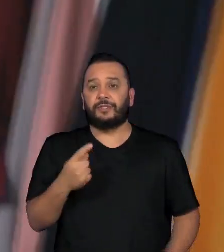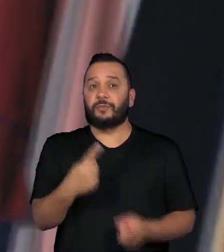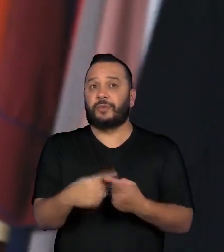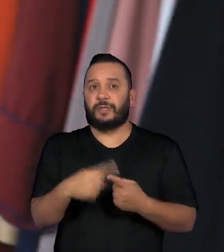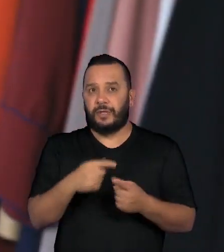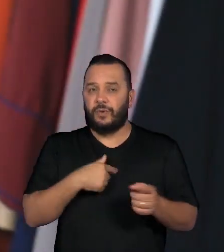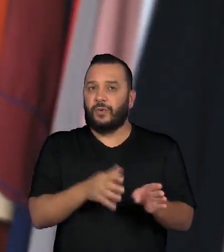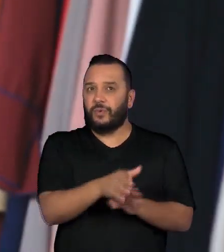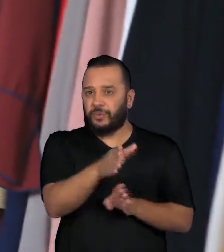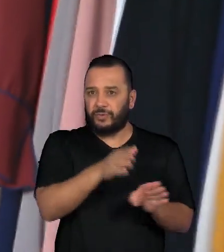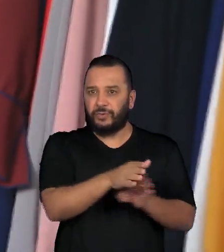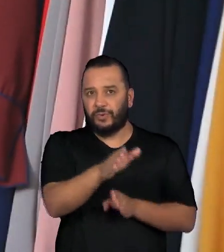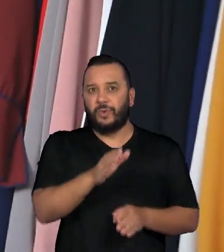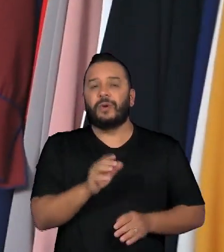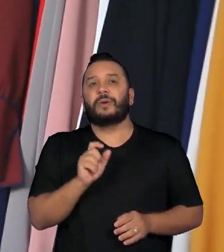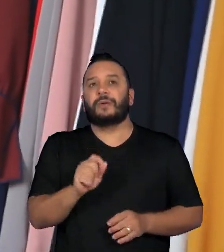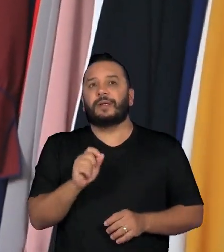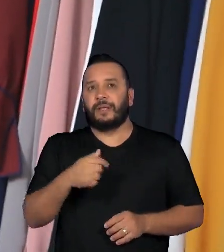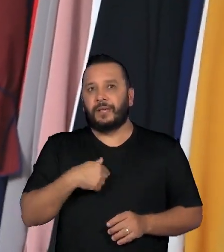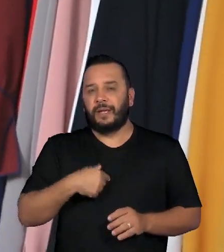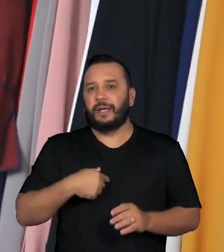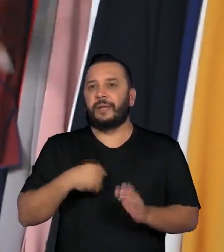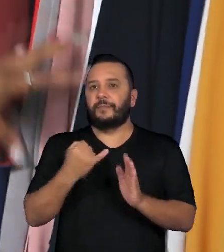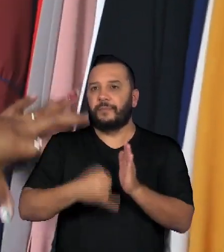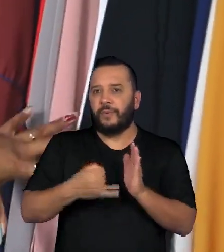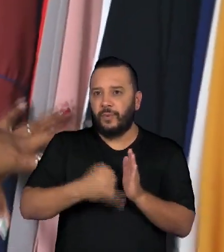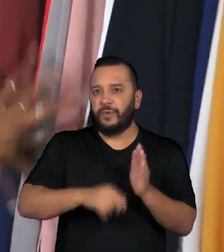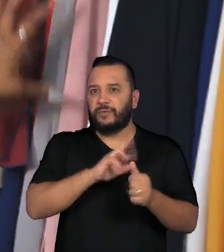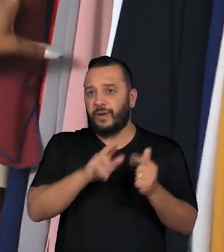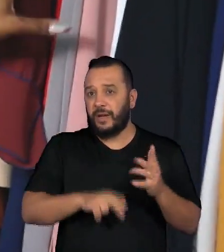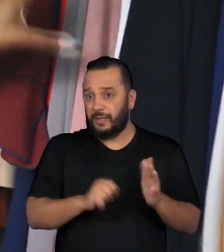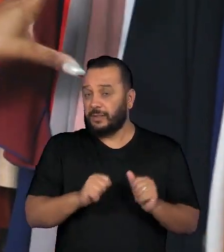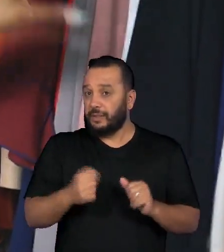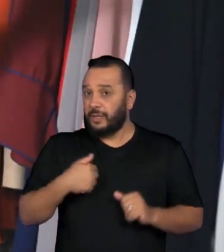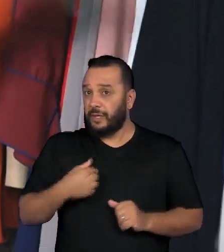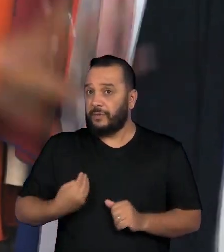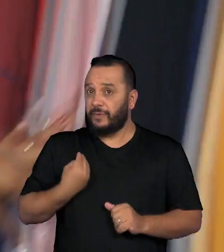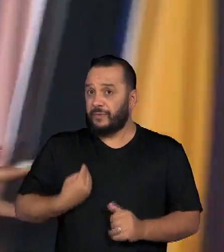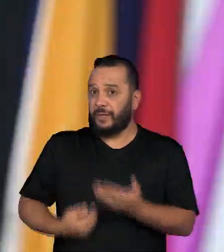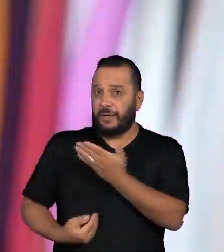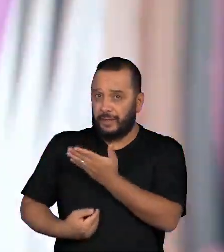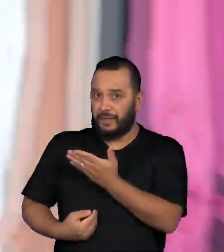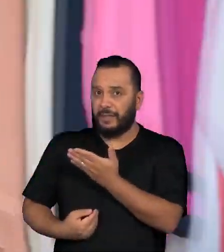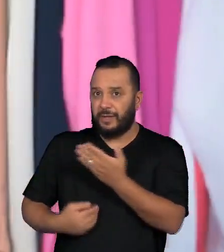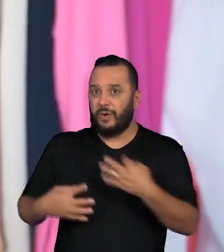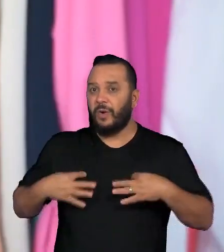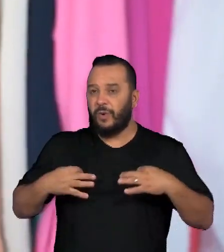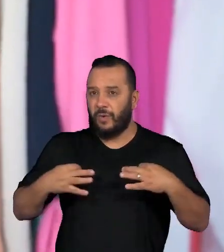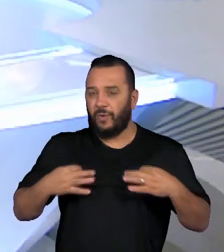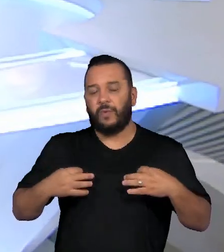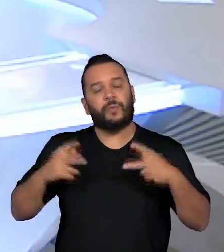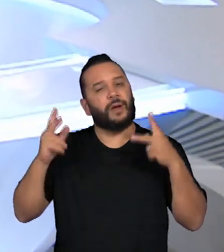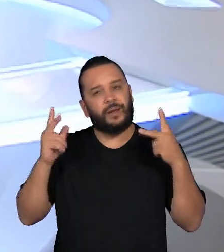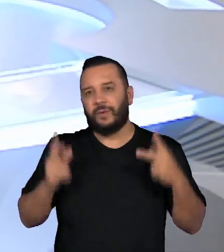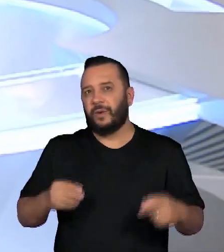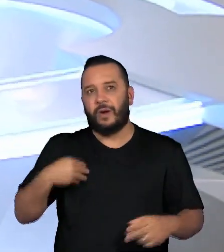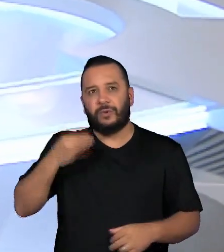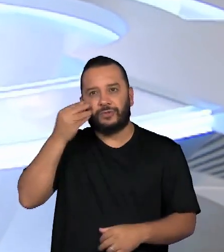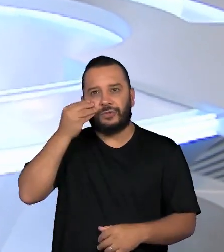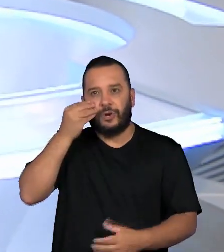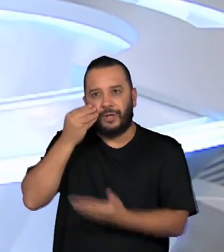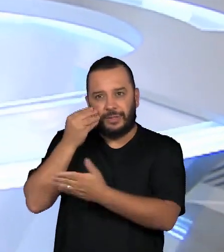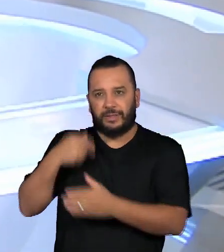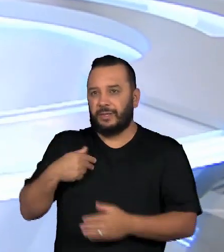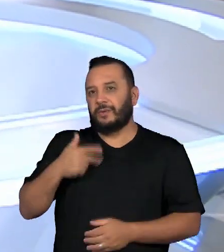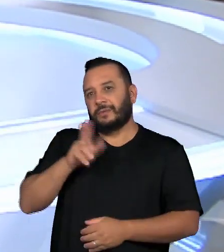consultora tributária, então no passado eu me via muito aqui. Me vejo muito na Joyce, o estilo dela é muito o que eu